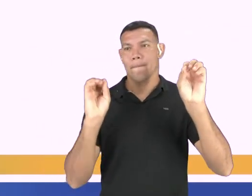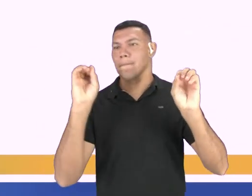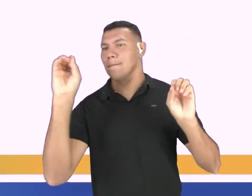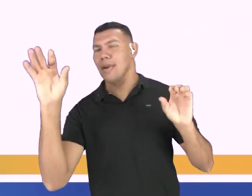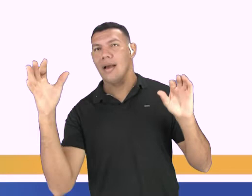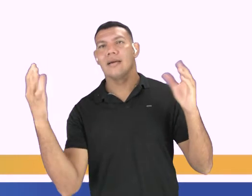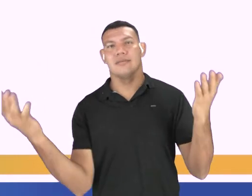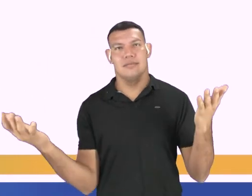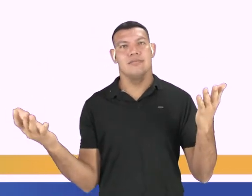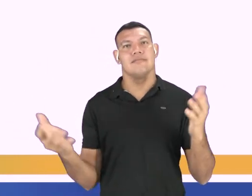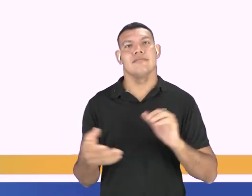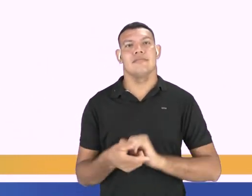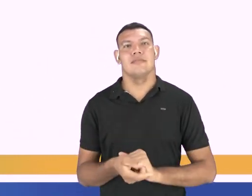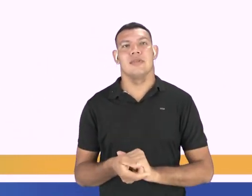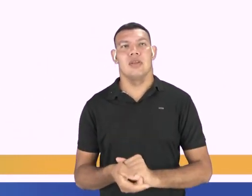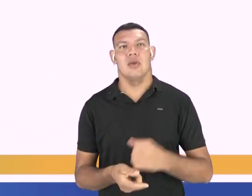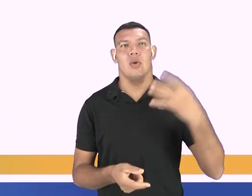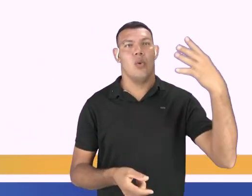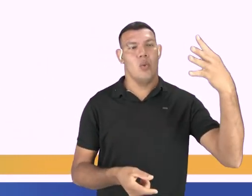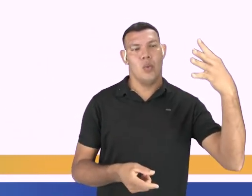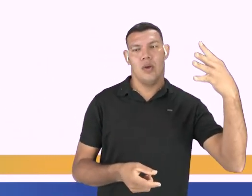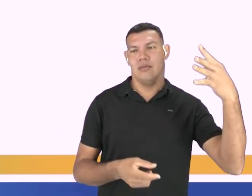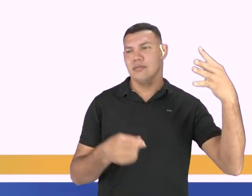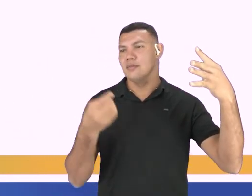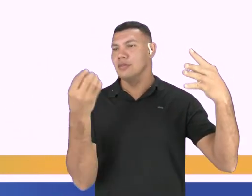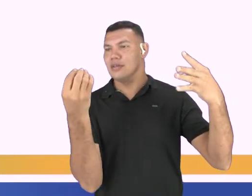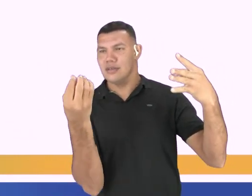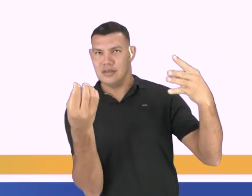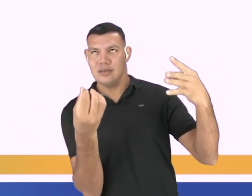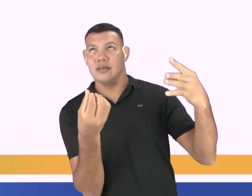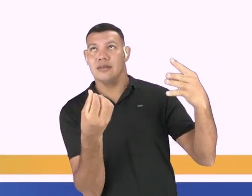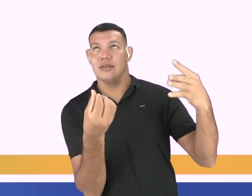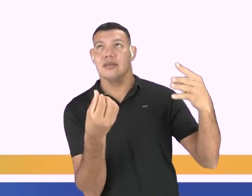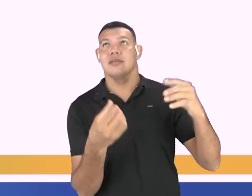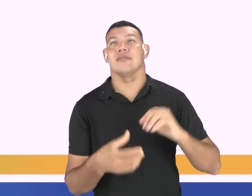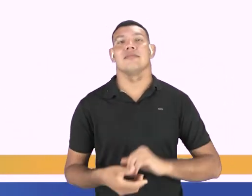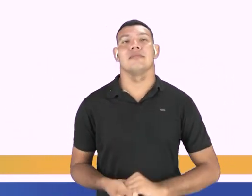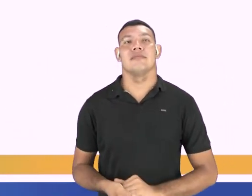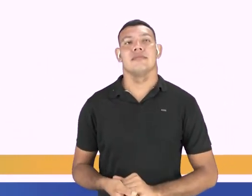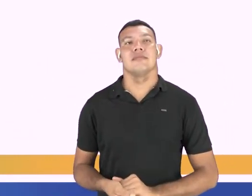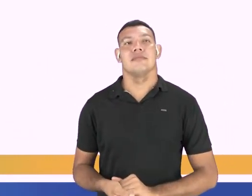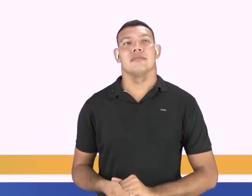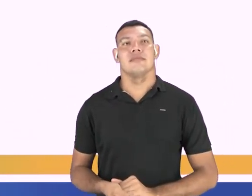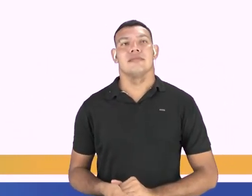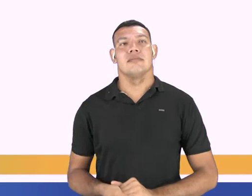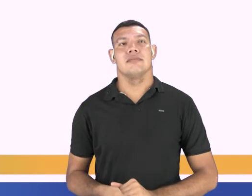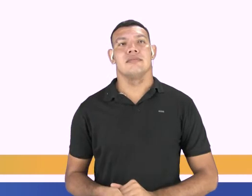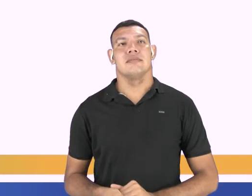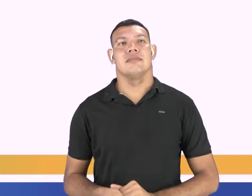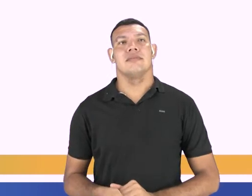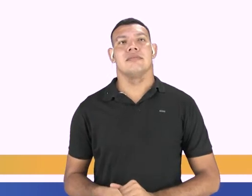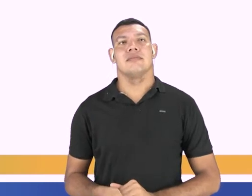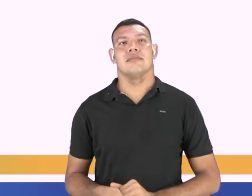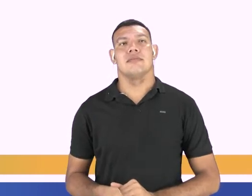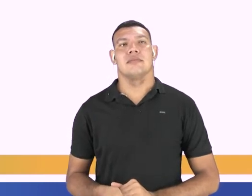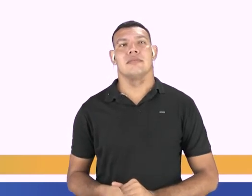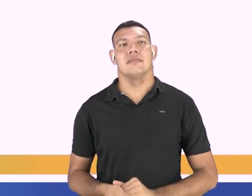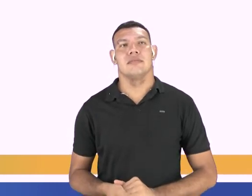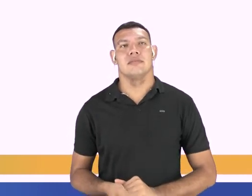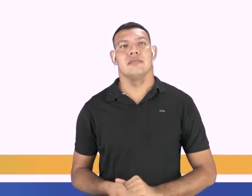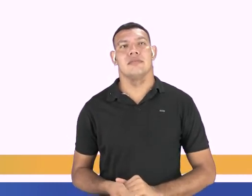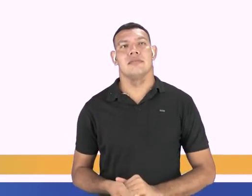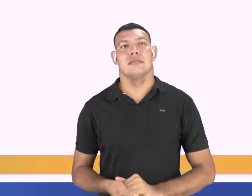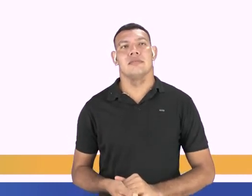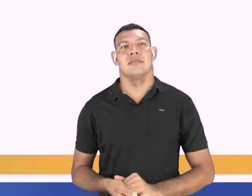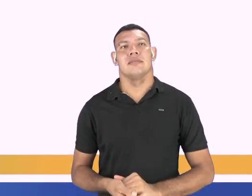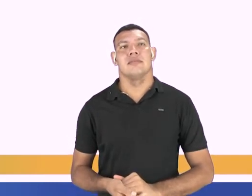ou seja, o MMC entre 4 e 6. Então, fazendo esse MMC, nós temos a primeira divisão aqui vai ser